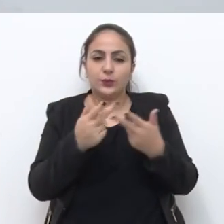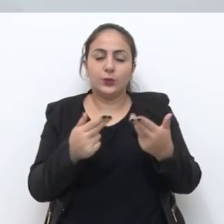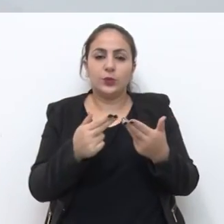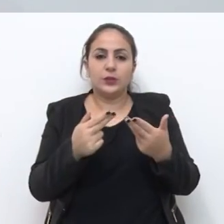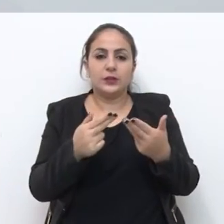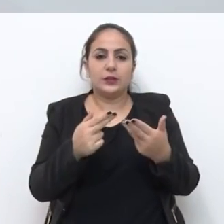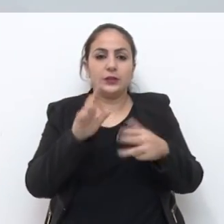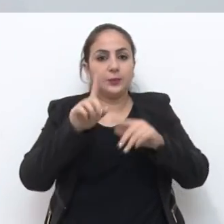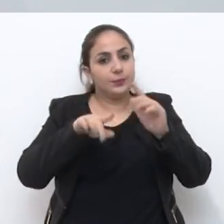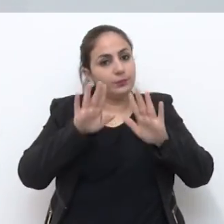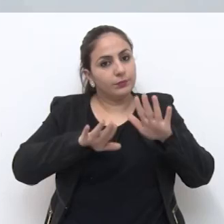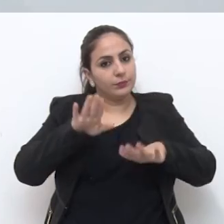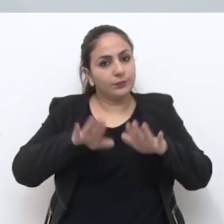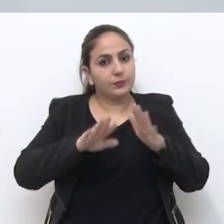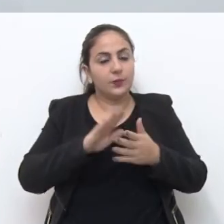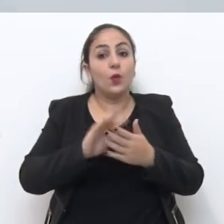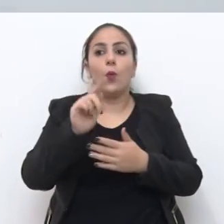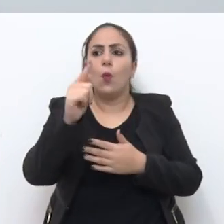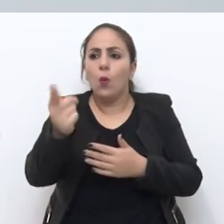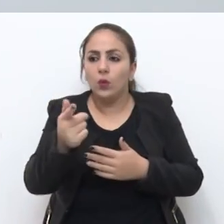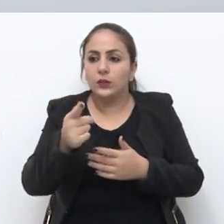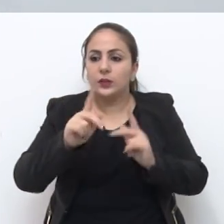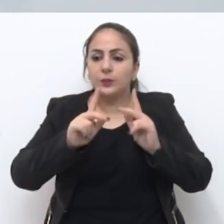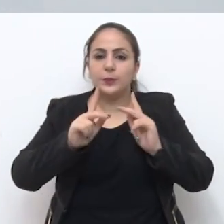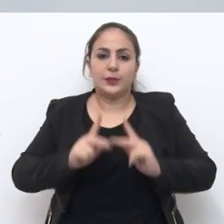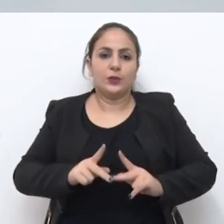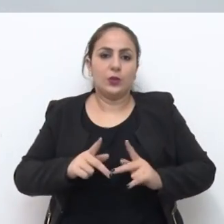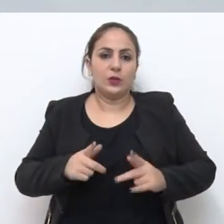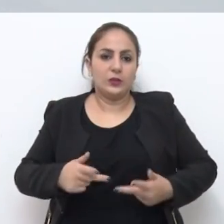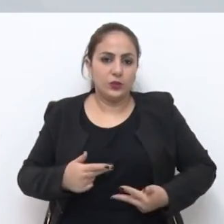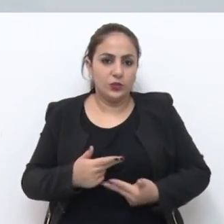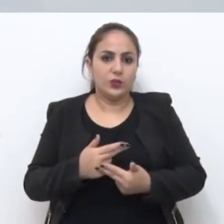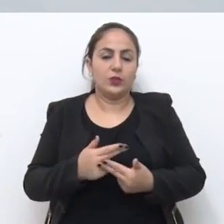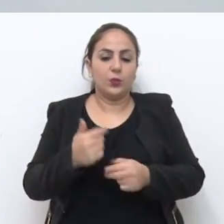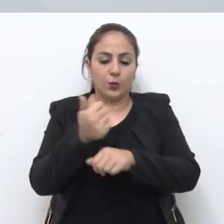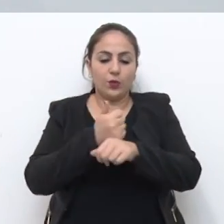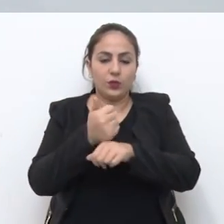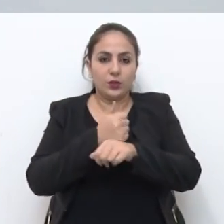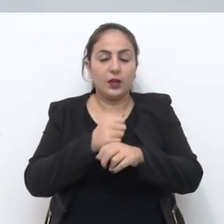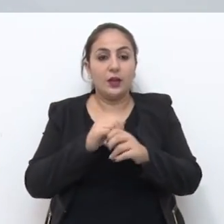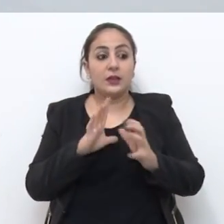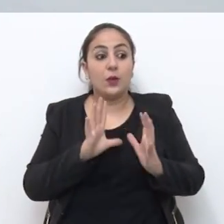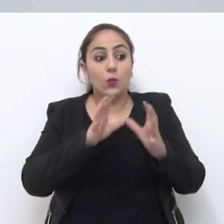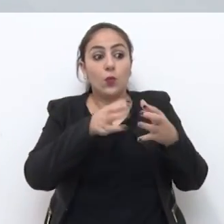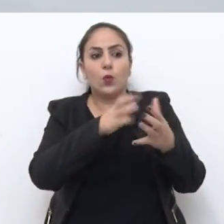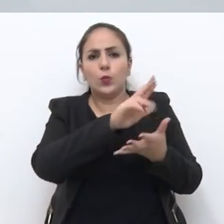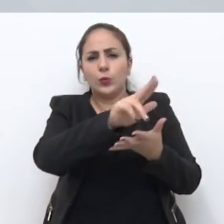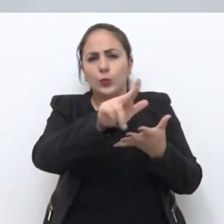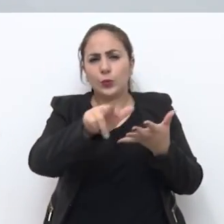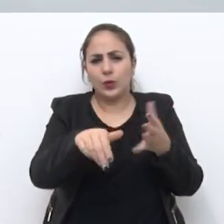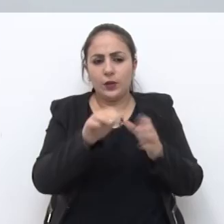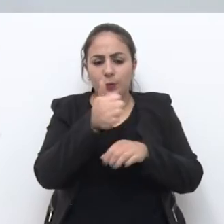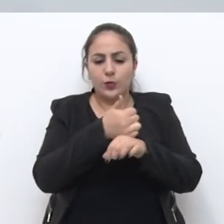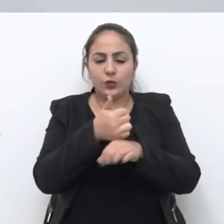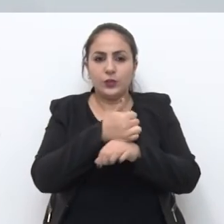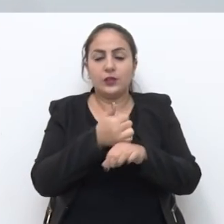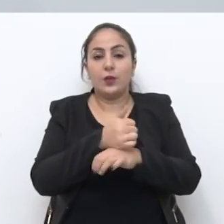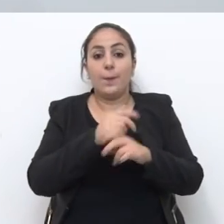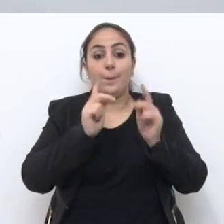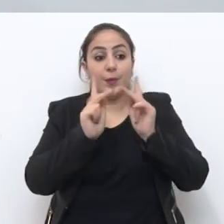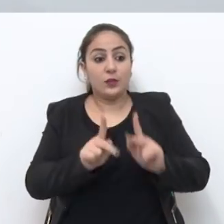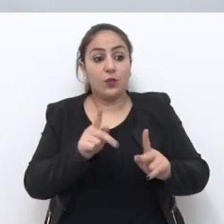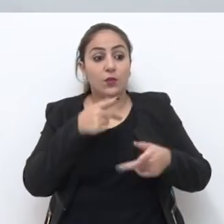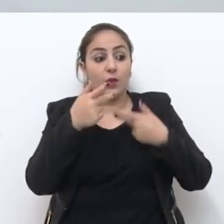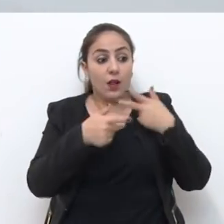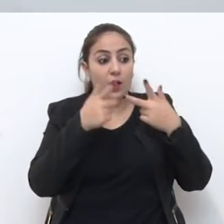algumas circunstâncias e eventualmente outros cirurgiões de fígado. Então o tratamento hoje ele exige uma equipe multidisciplinar,